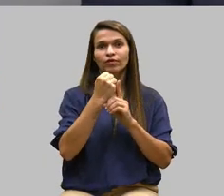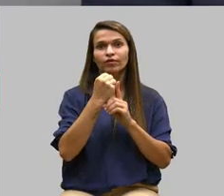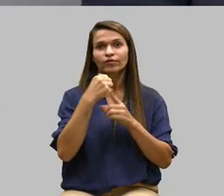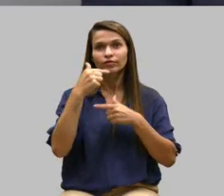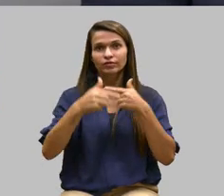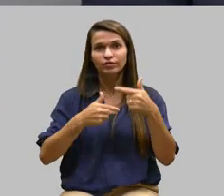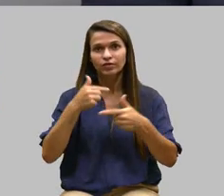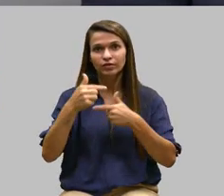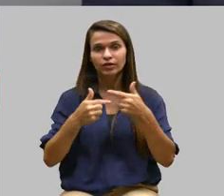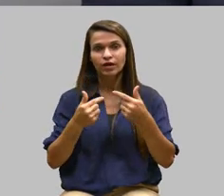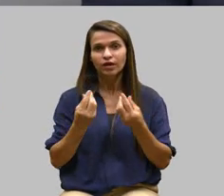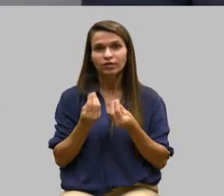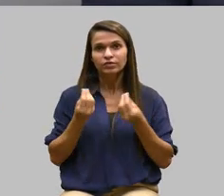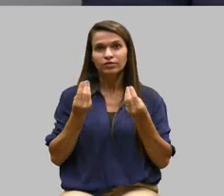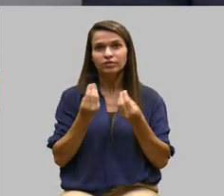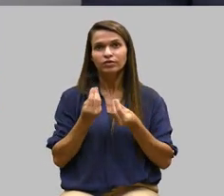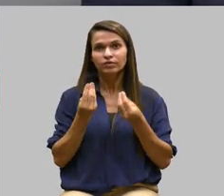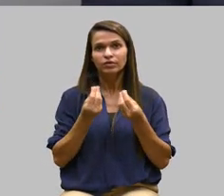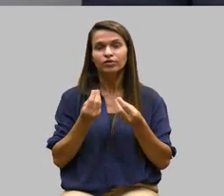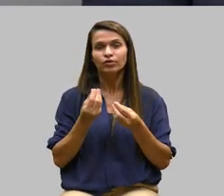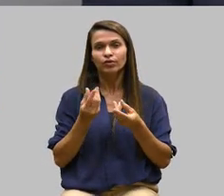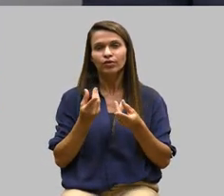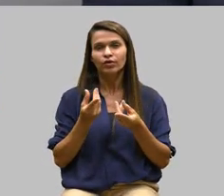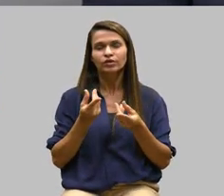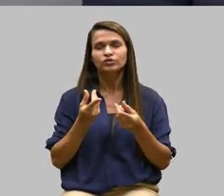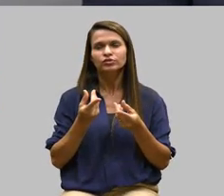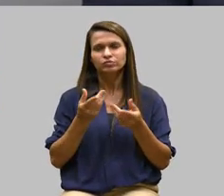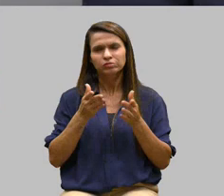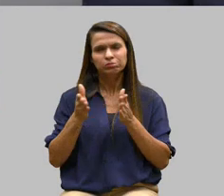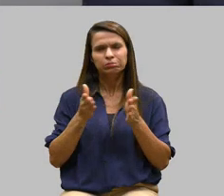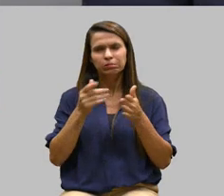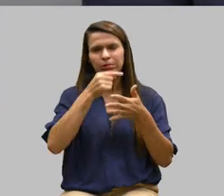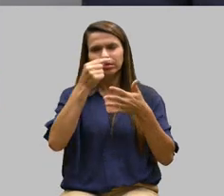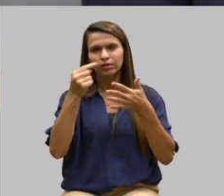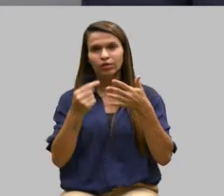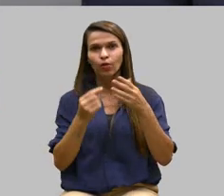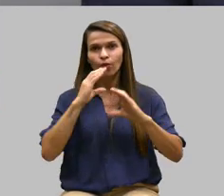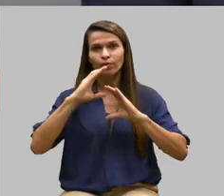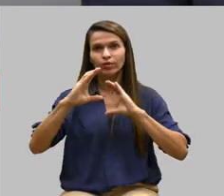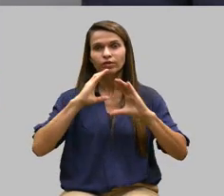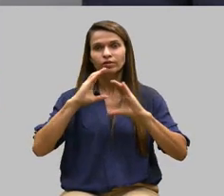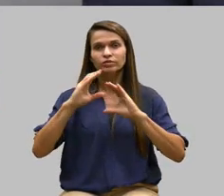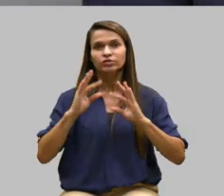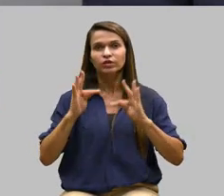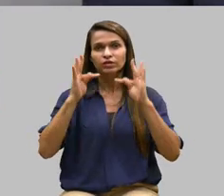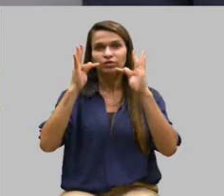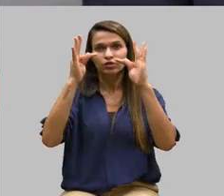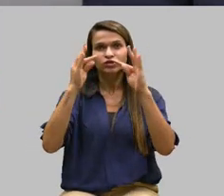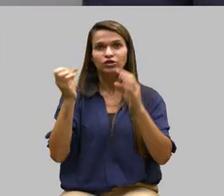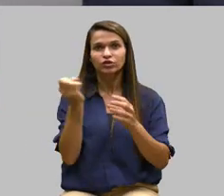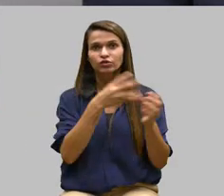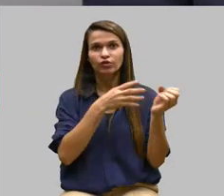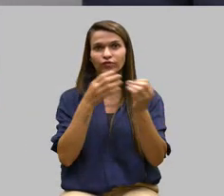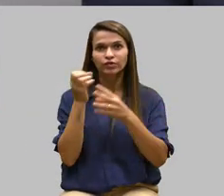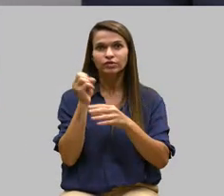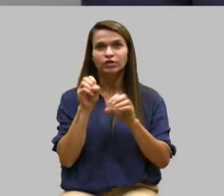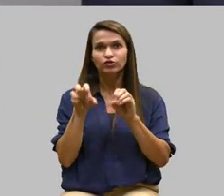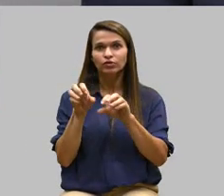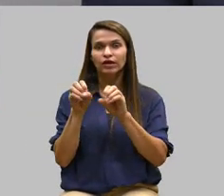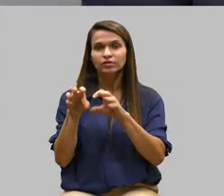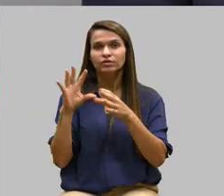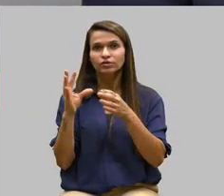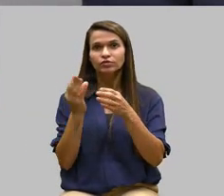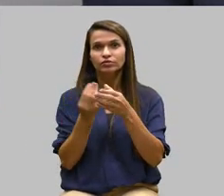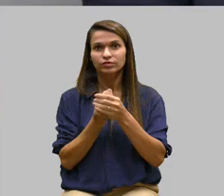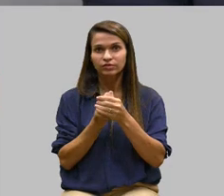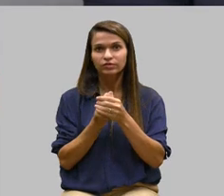acessibilidade arquitetônica urbanística acessibilidade comunicacional e tecnológica e inovação e educação inclusiva